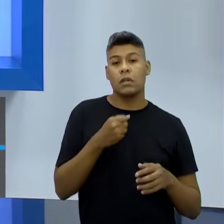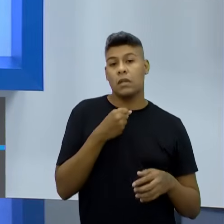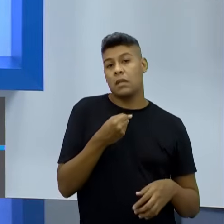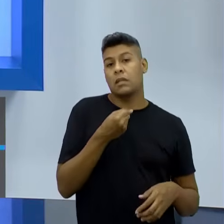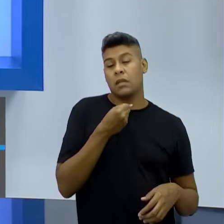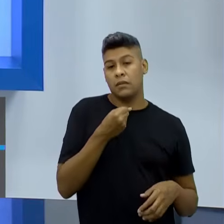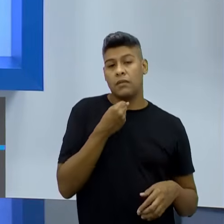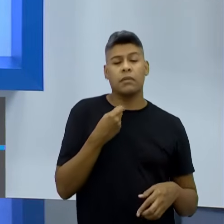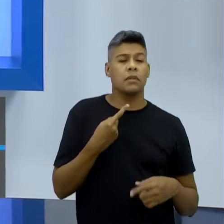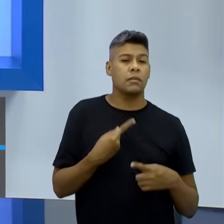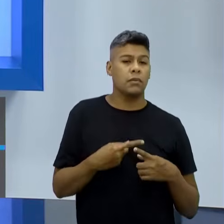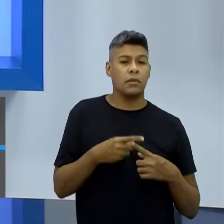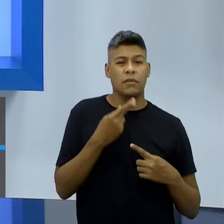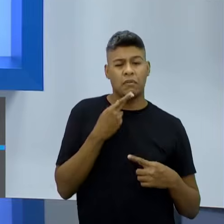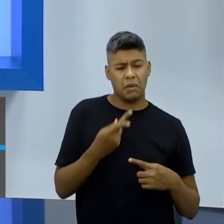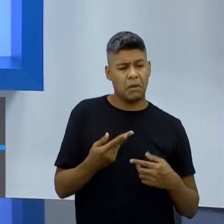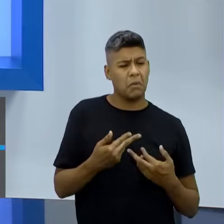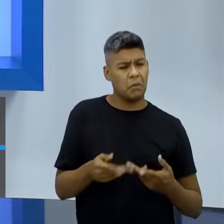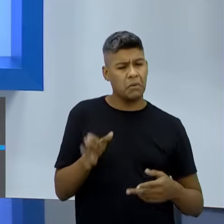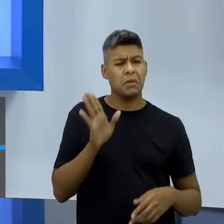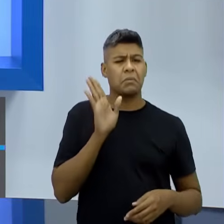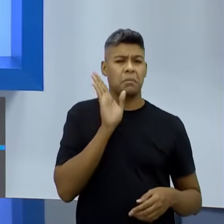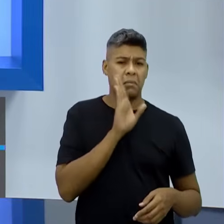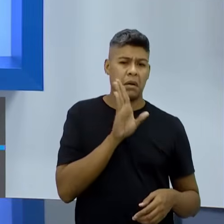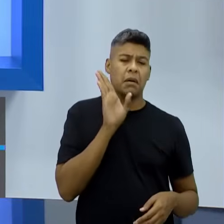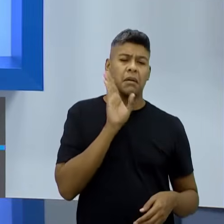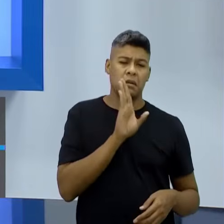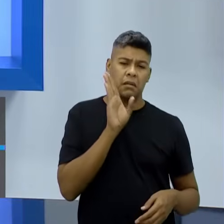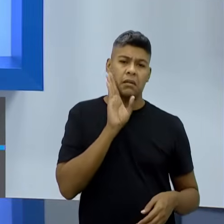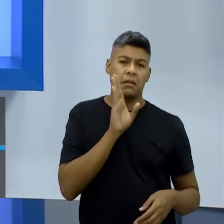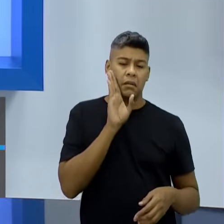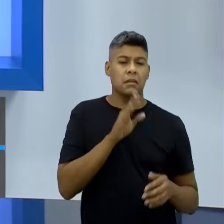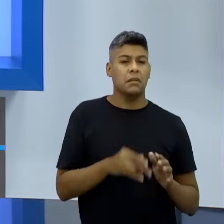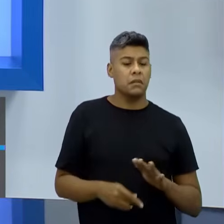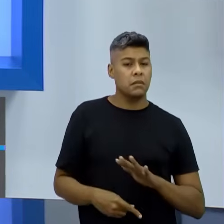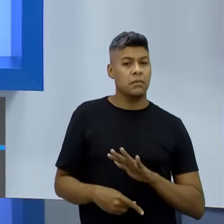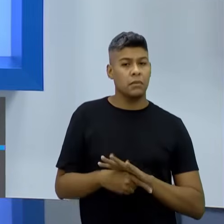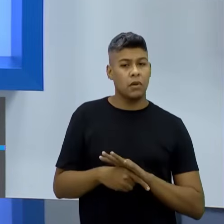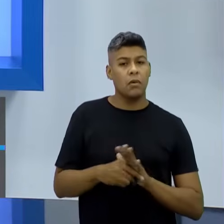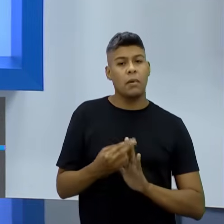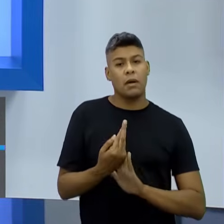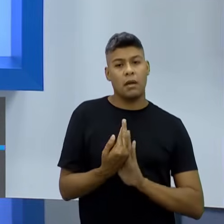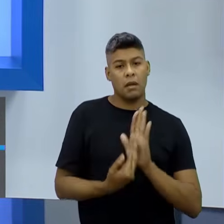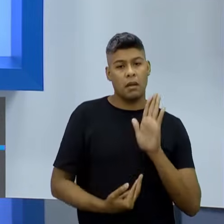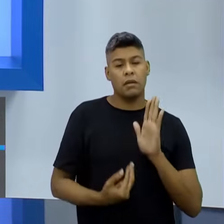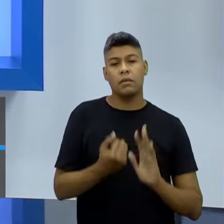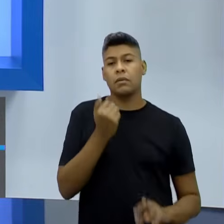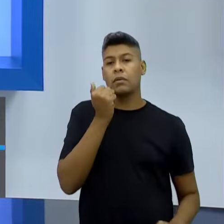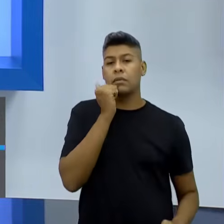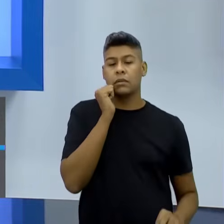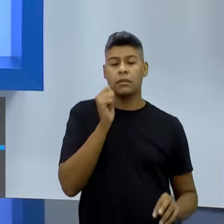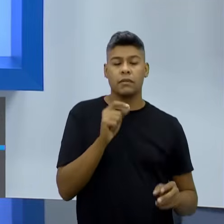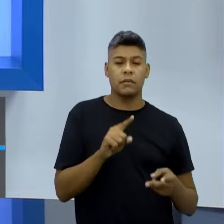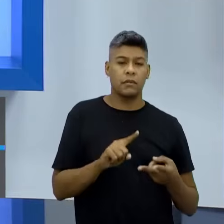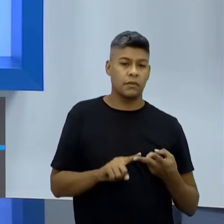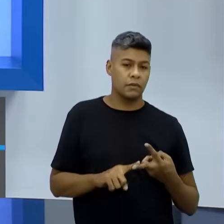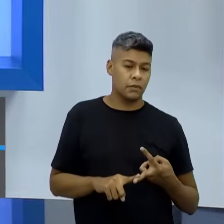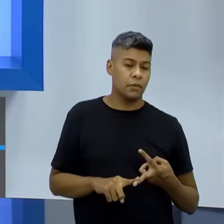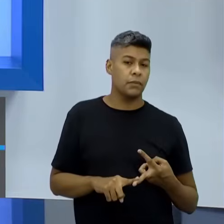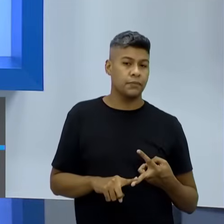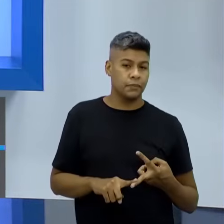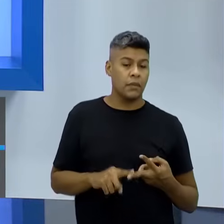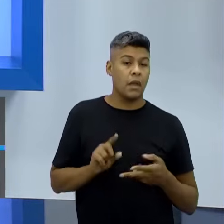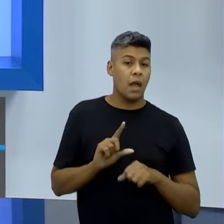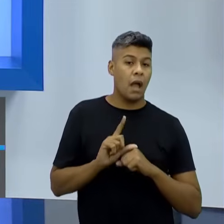entrevista, porque ele falou coisas bem bacanas a respeito, por exemplo, de relatórios científicos, a respeito, por exemplo,